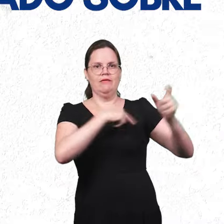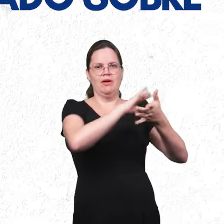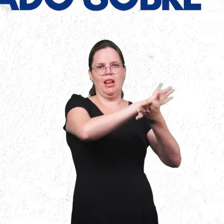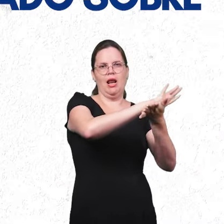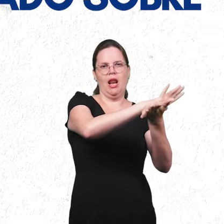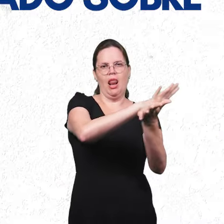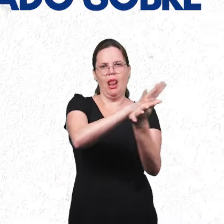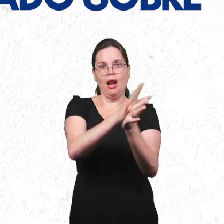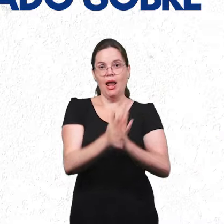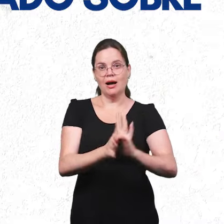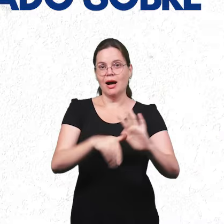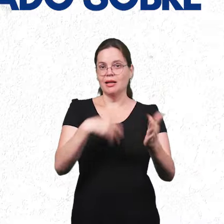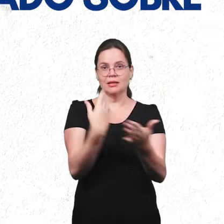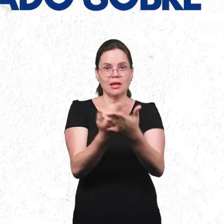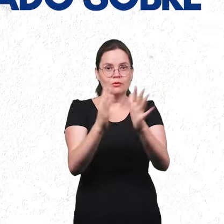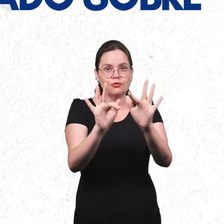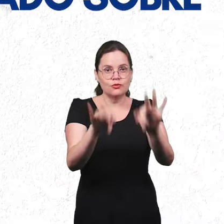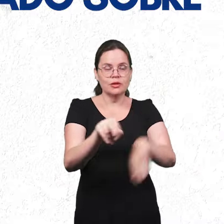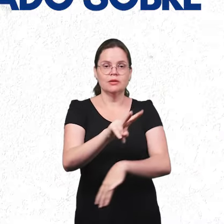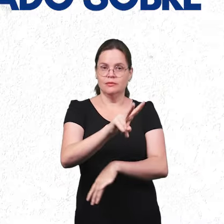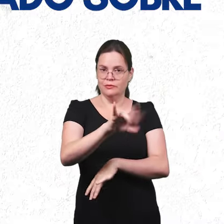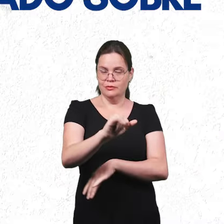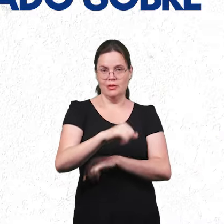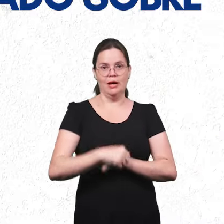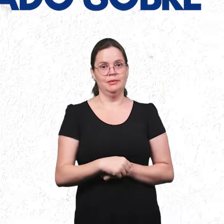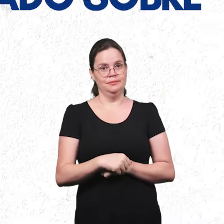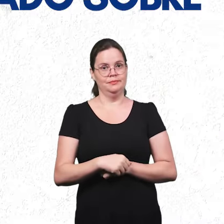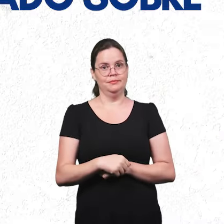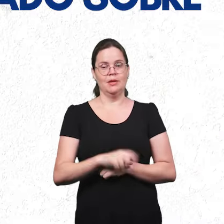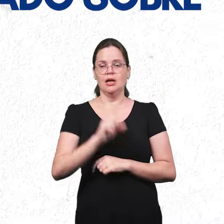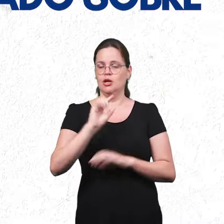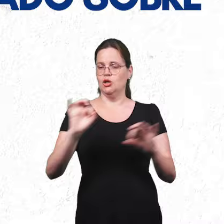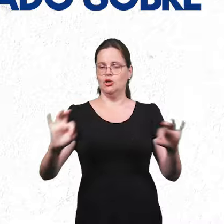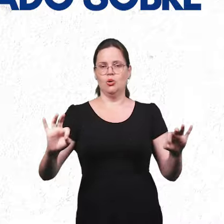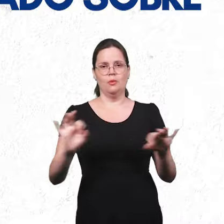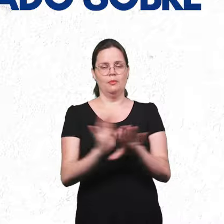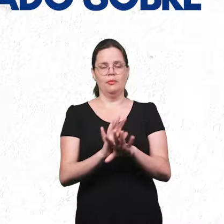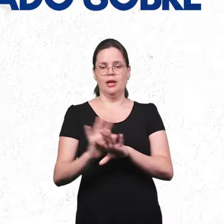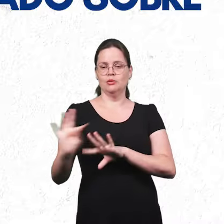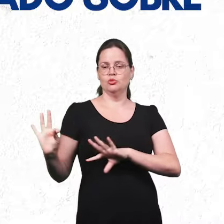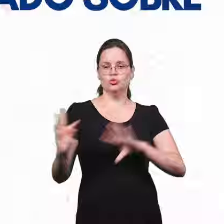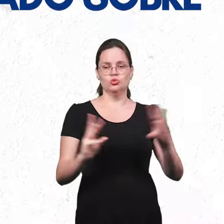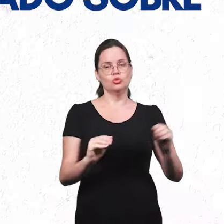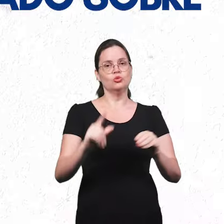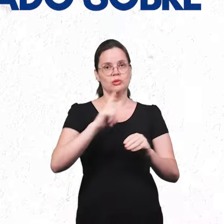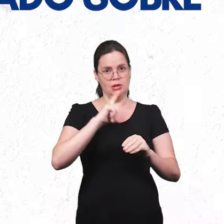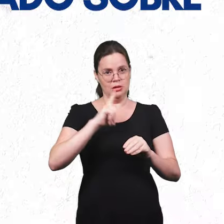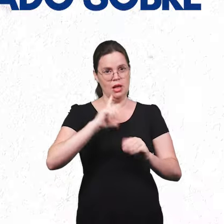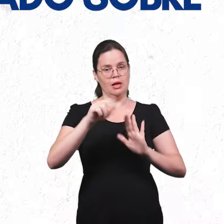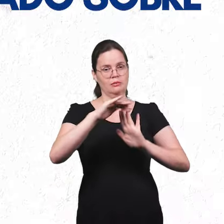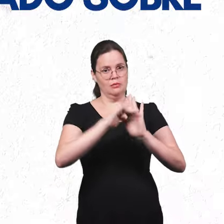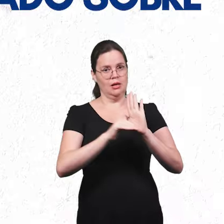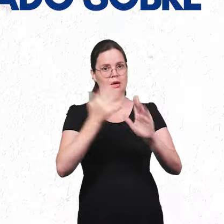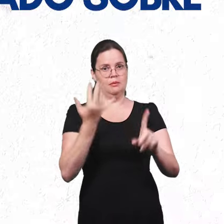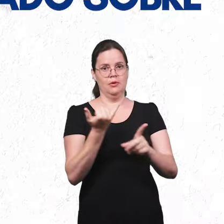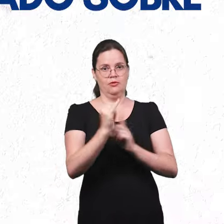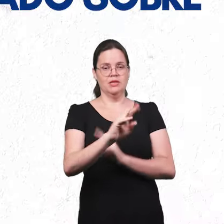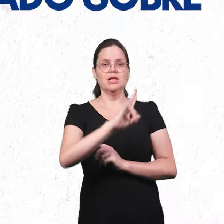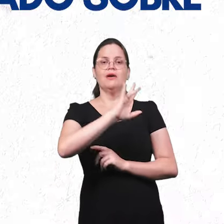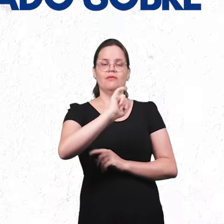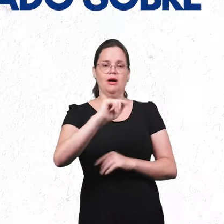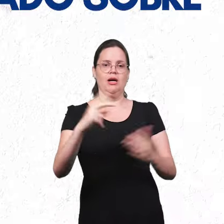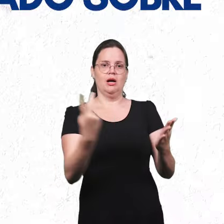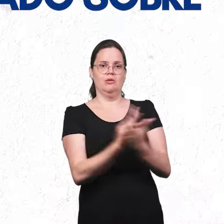a consumação, até o fim. E o que está determinado será derramado sobre o